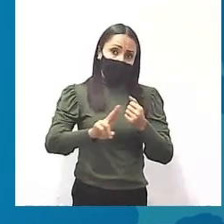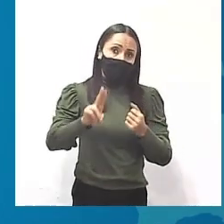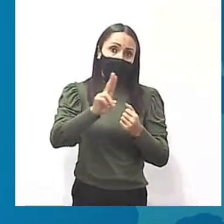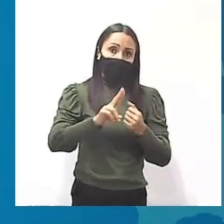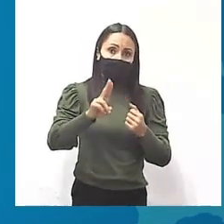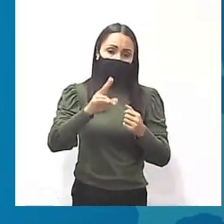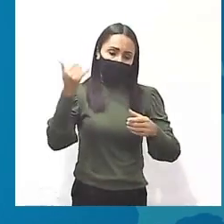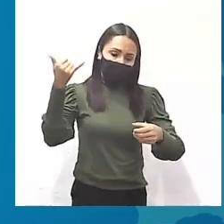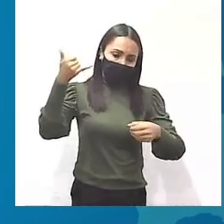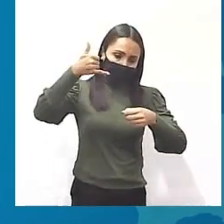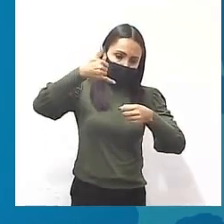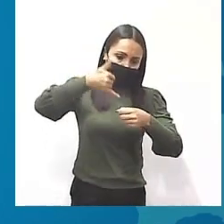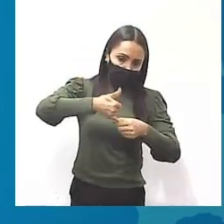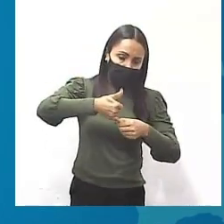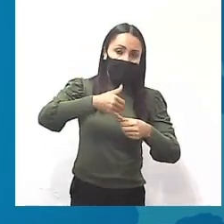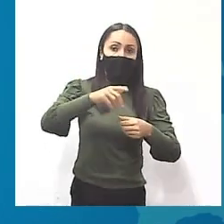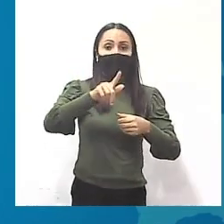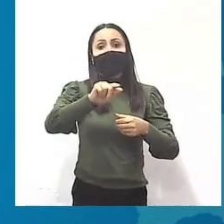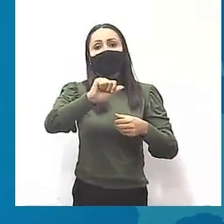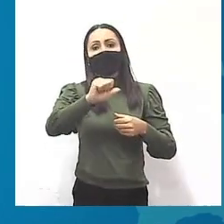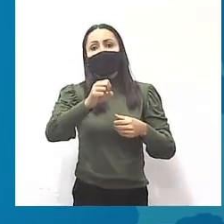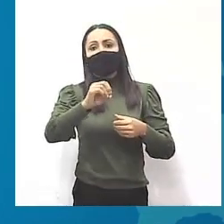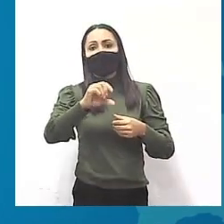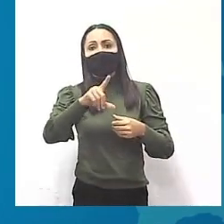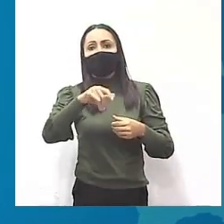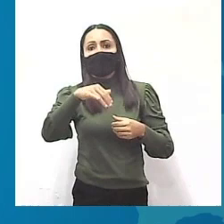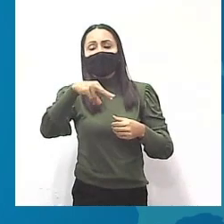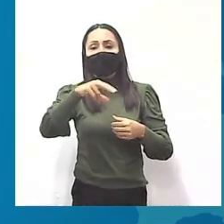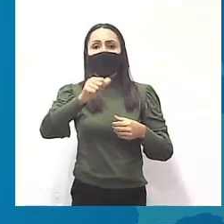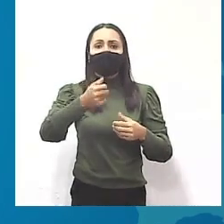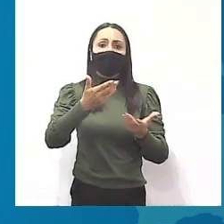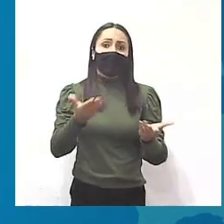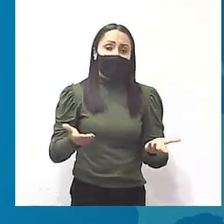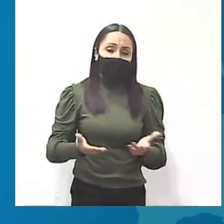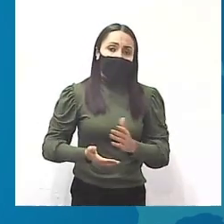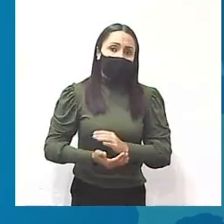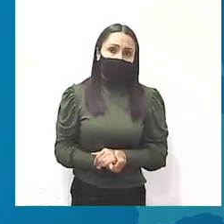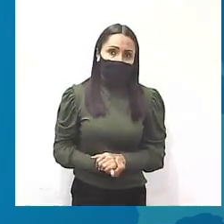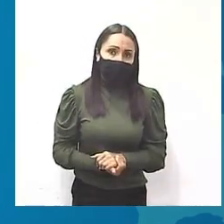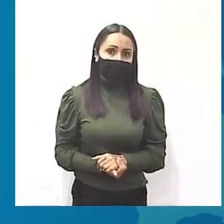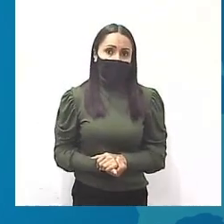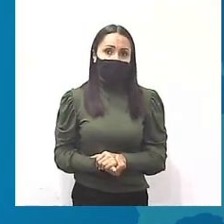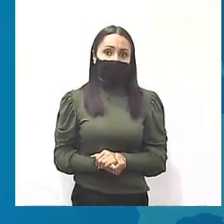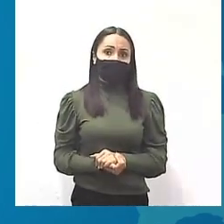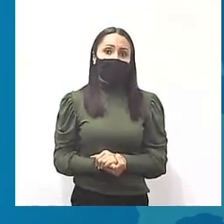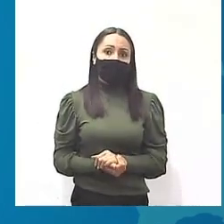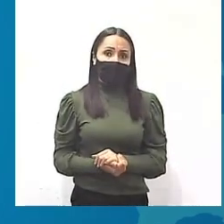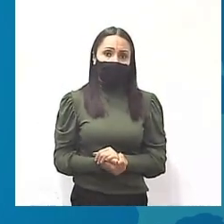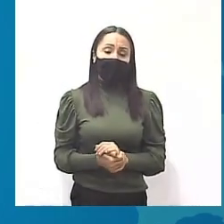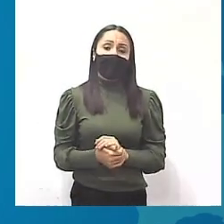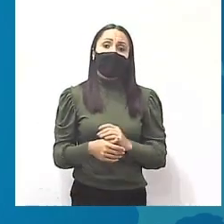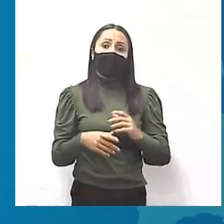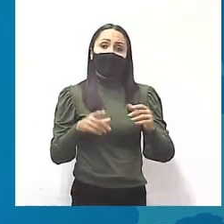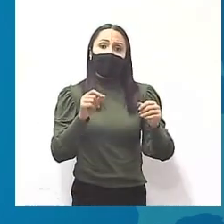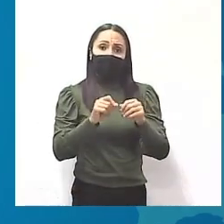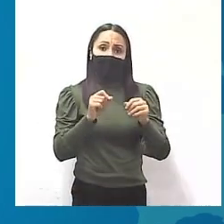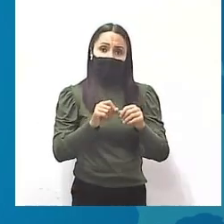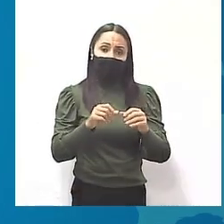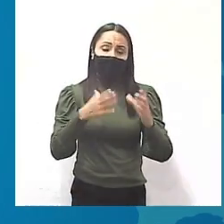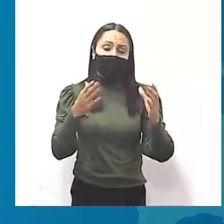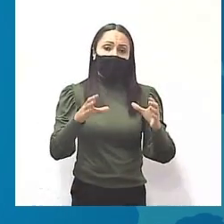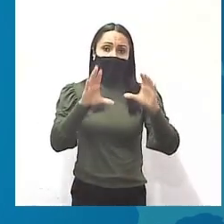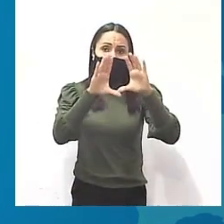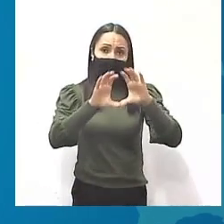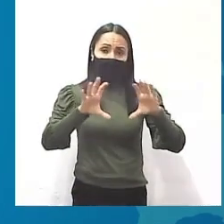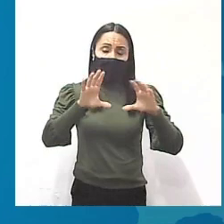a gasolina e a gasolina ela vai justamente produzir esses gases que vai